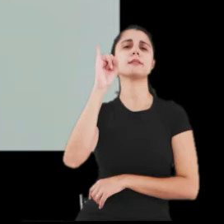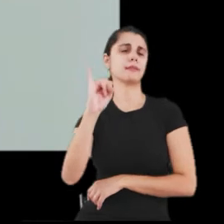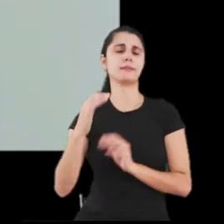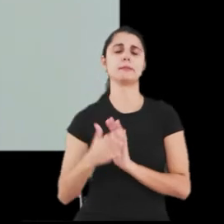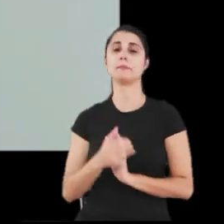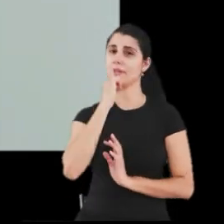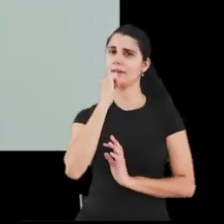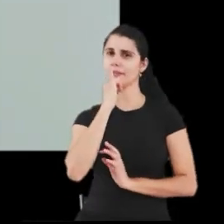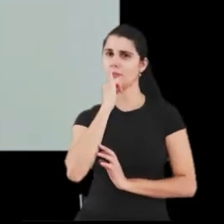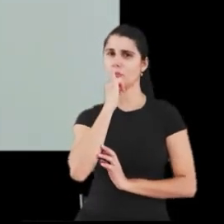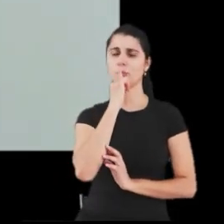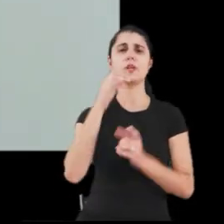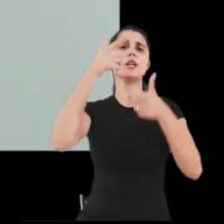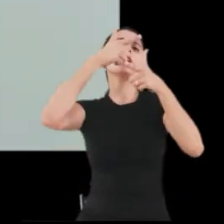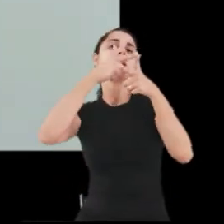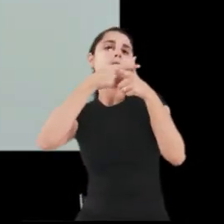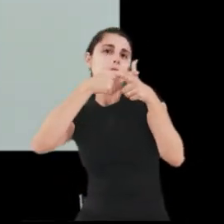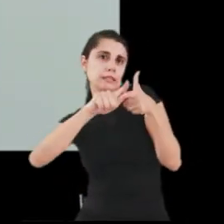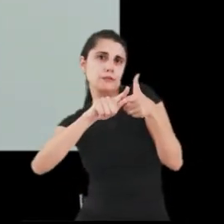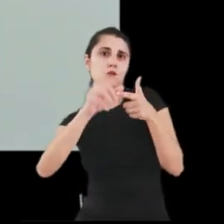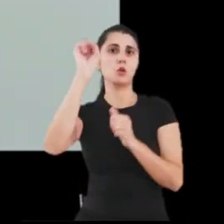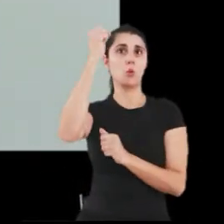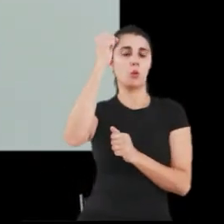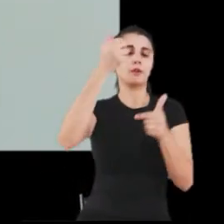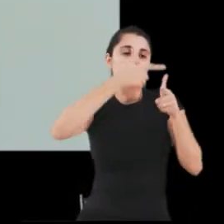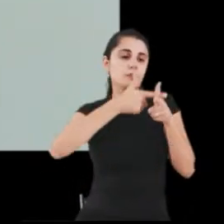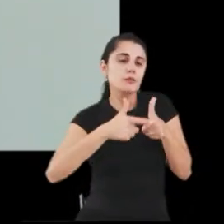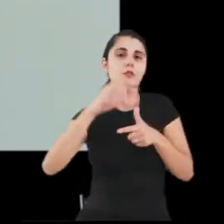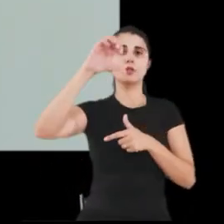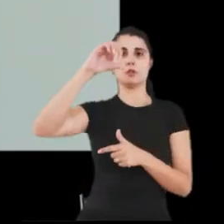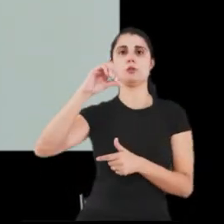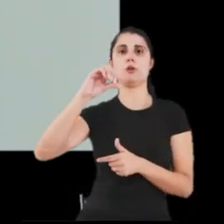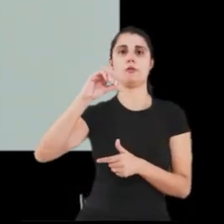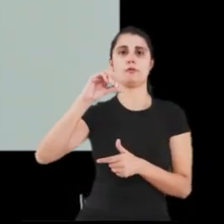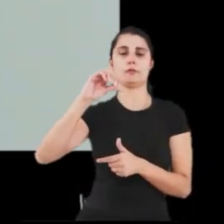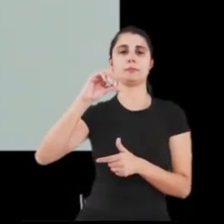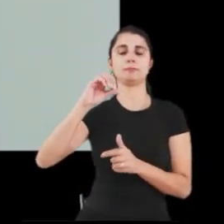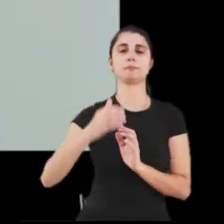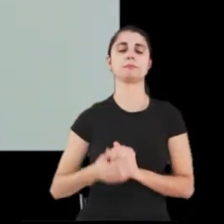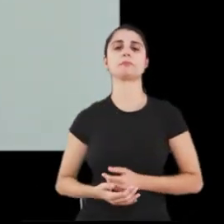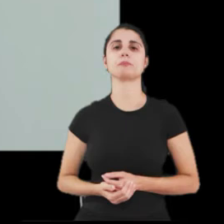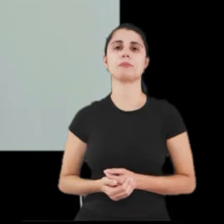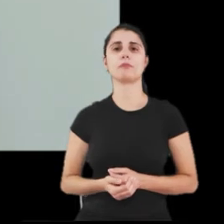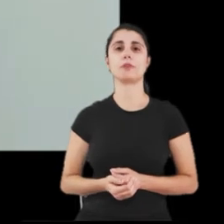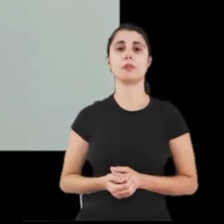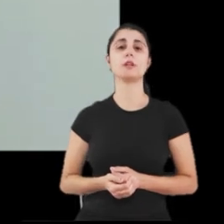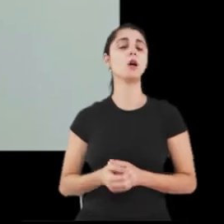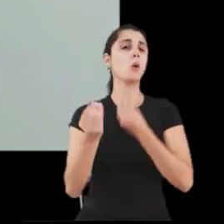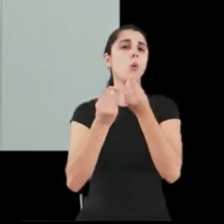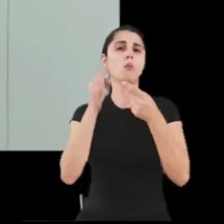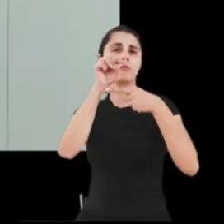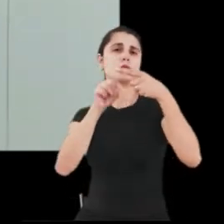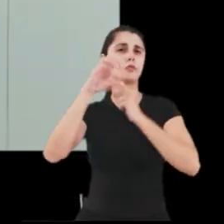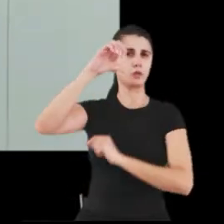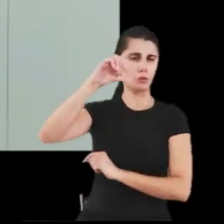são 1, 2, 4 e o próprio 8. Os divisores de